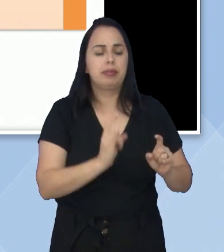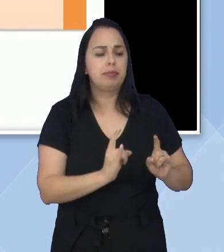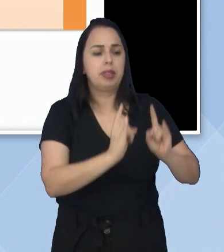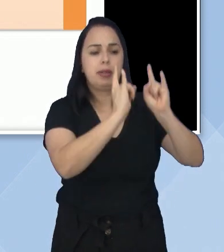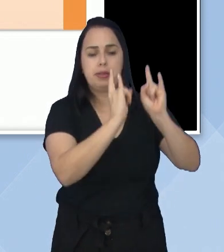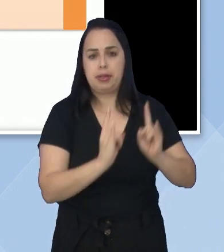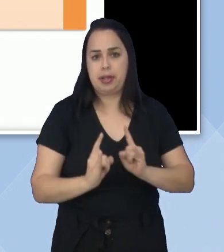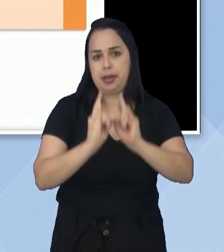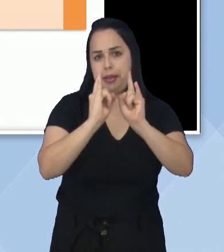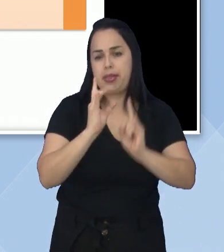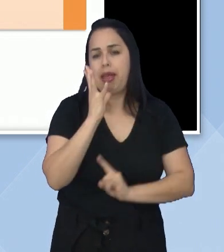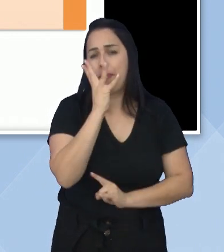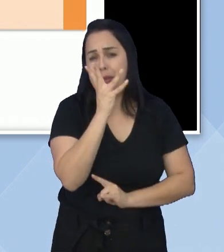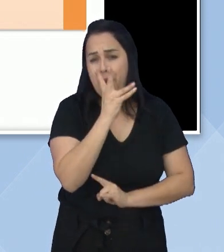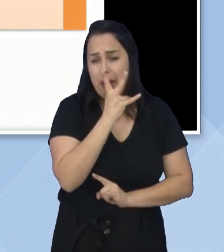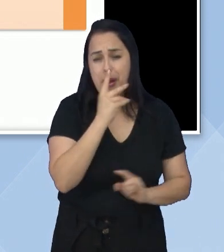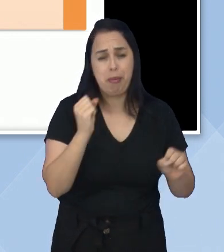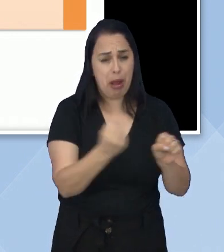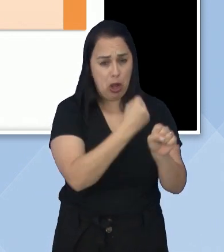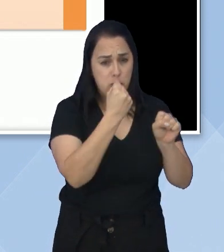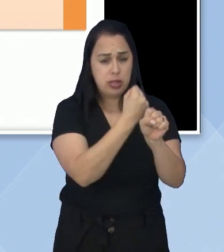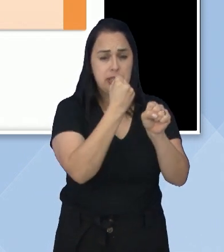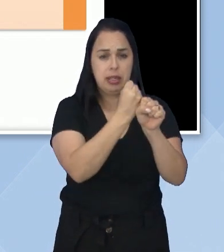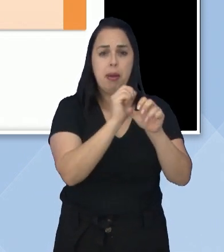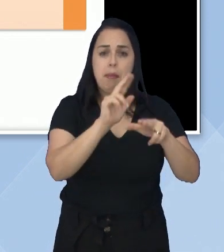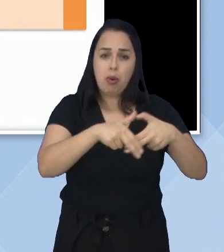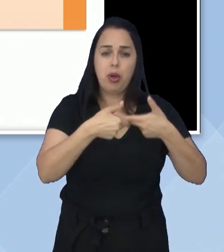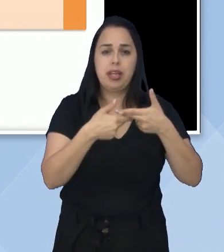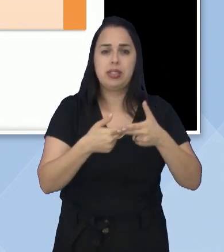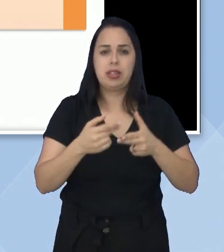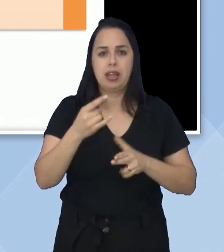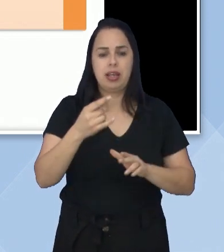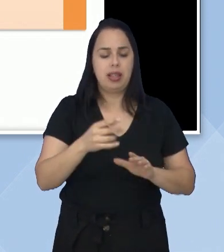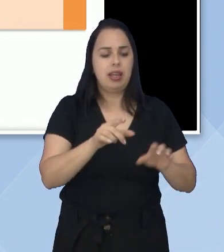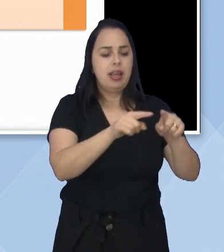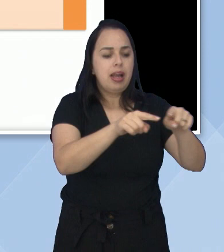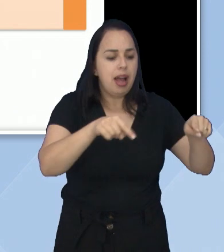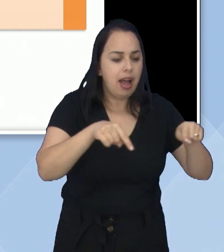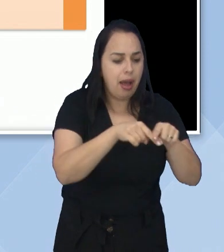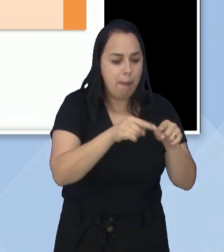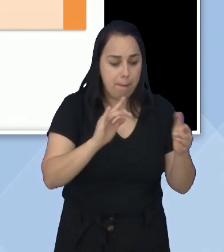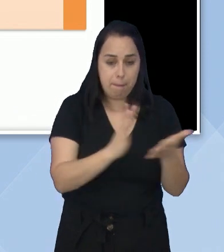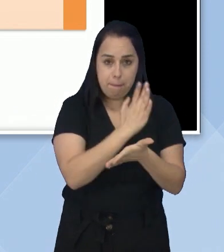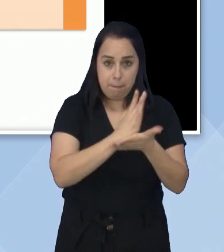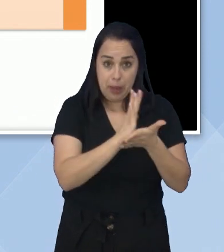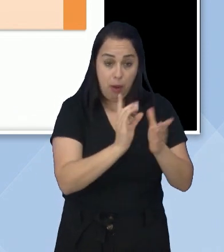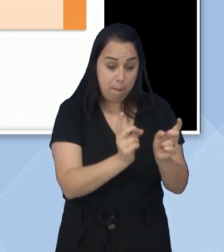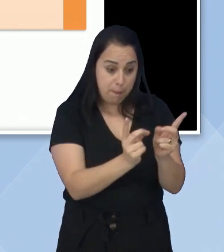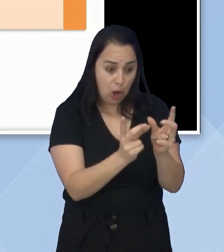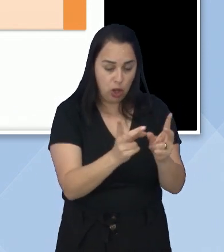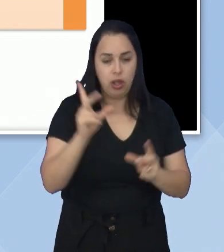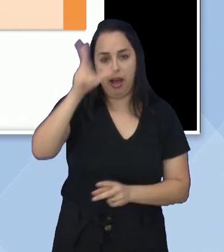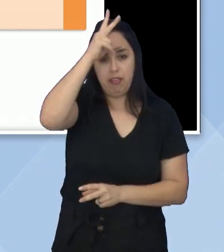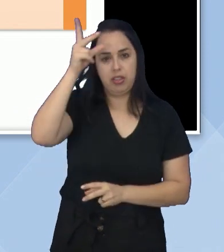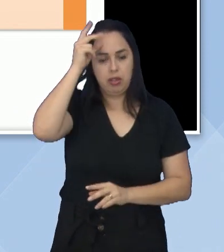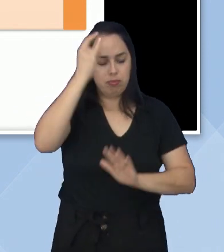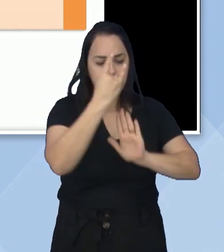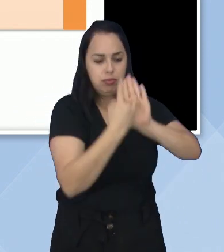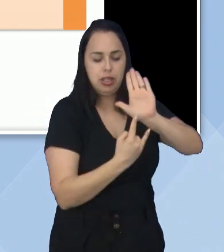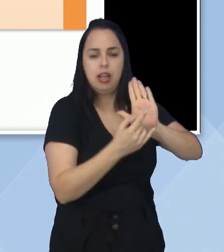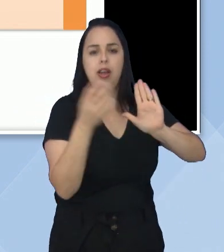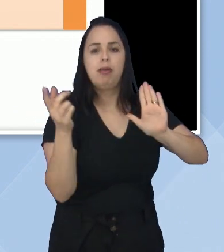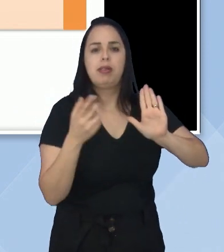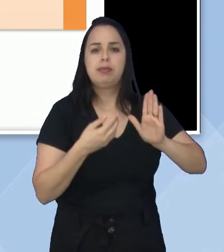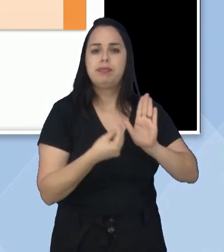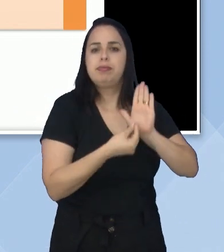tempo que um prédio demora Então na verdade agiliza a entrega final das unidades muitas vezes e agiliza também a questão do